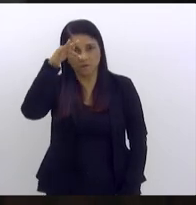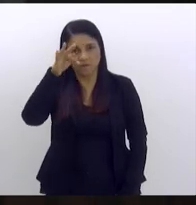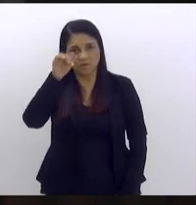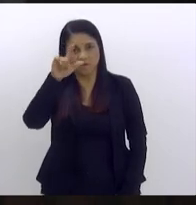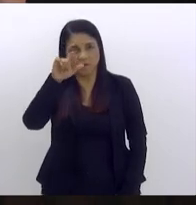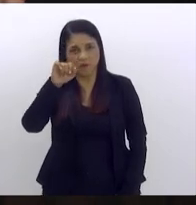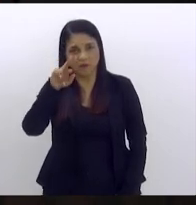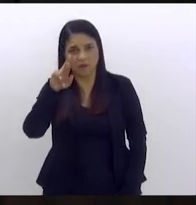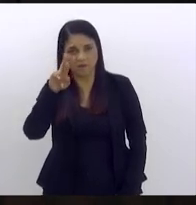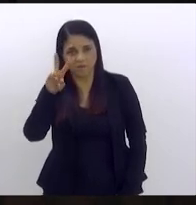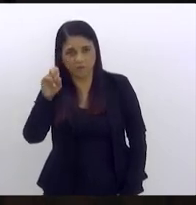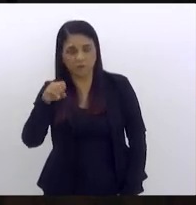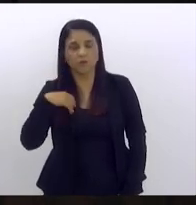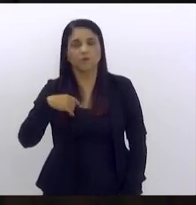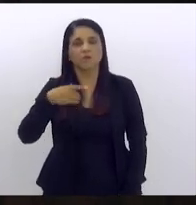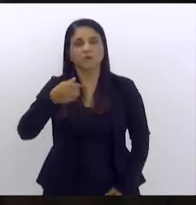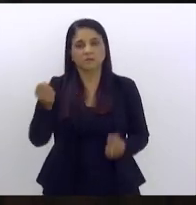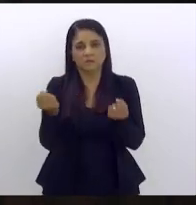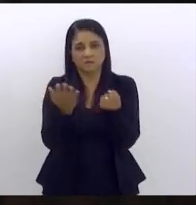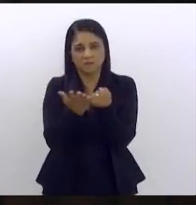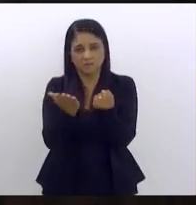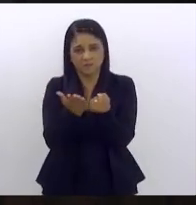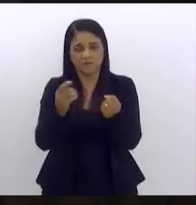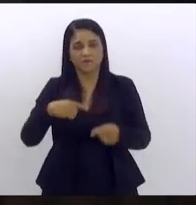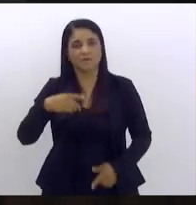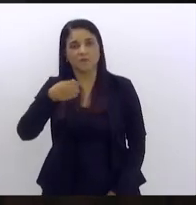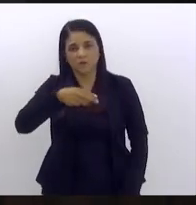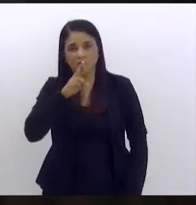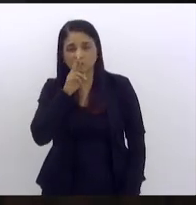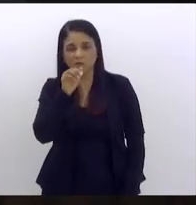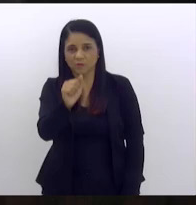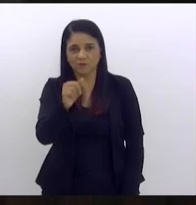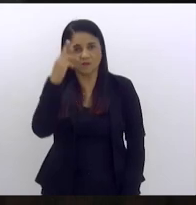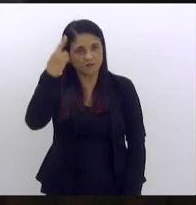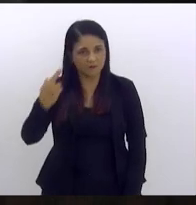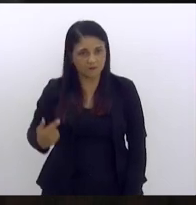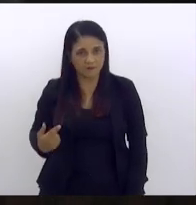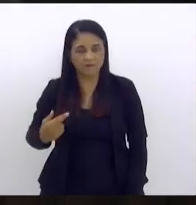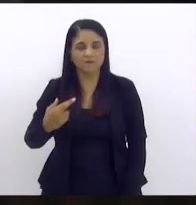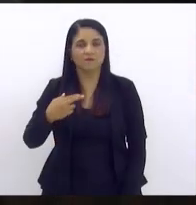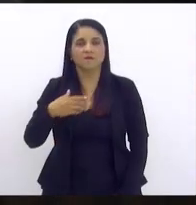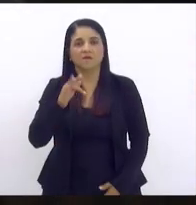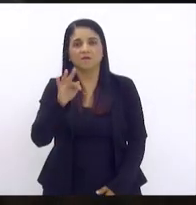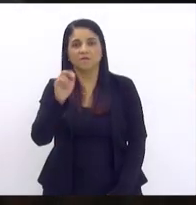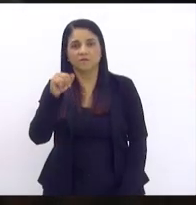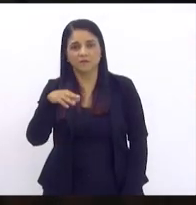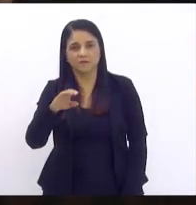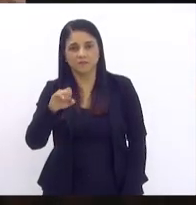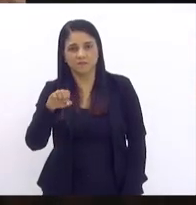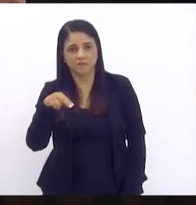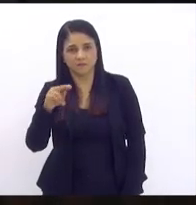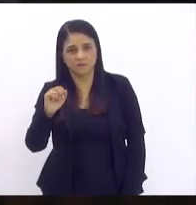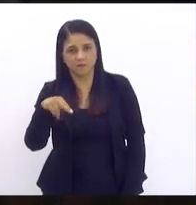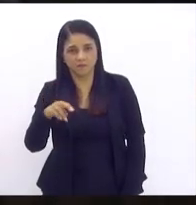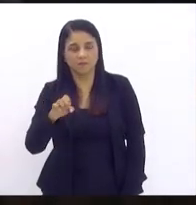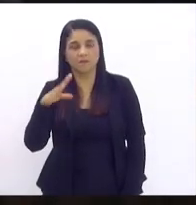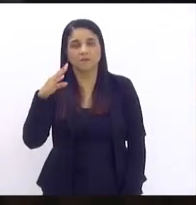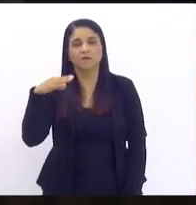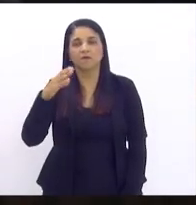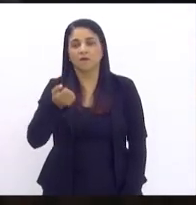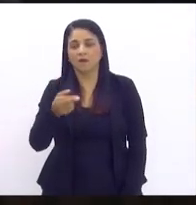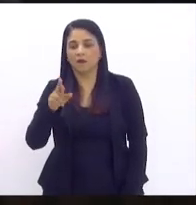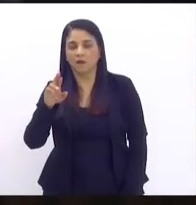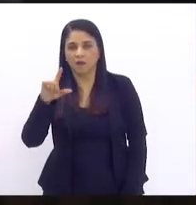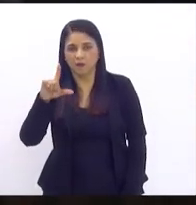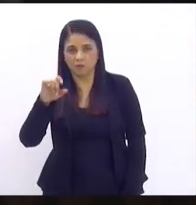Malafaia, Dionísio Lins, Val Ceasa, Rodrigo Amorim, Renata Souza, Franciane Mota, Carlos Mink, Dani Monteiro